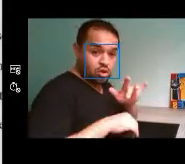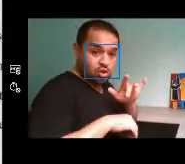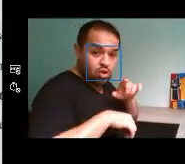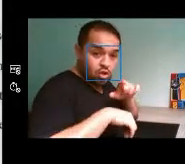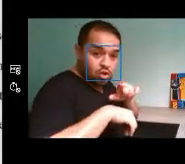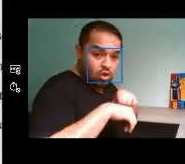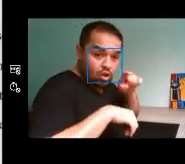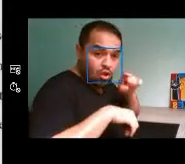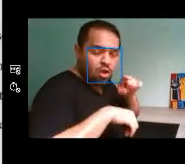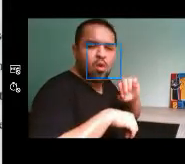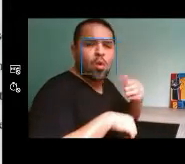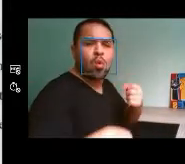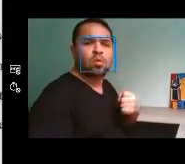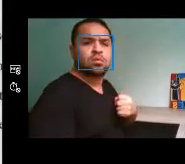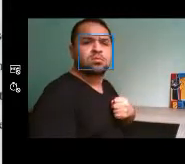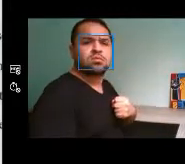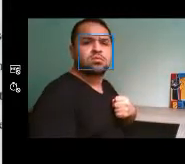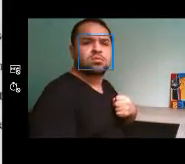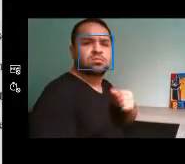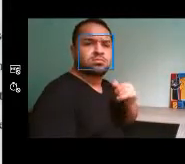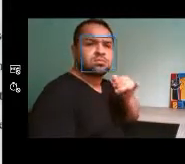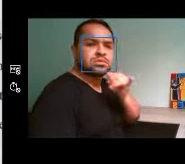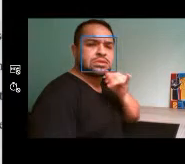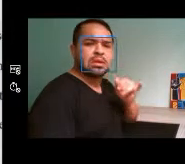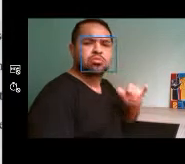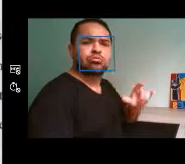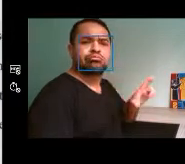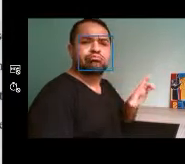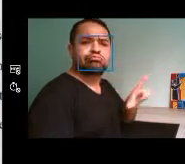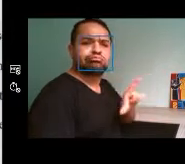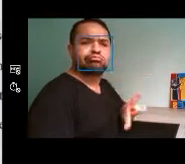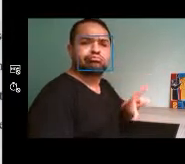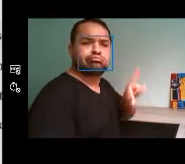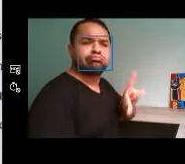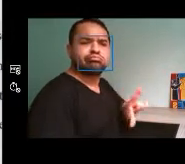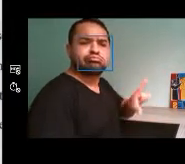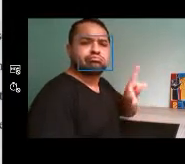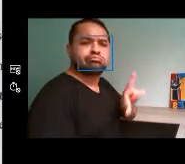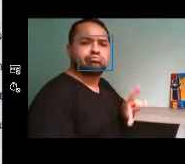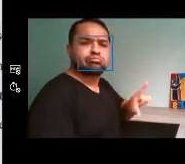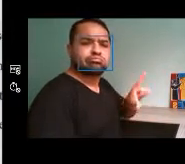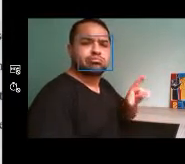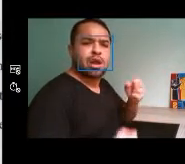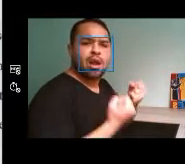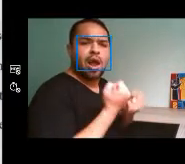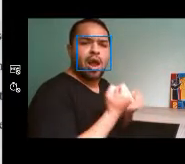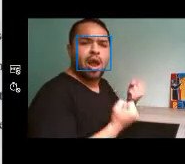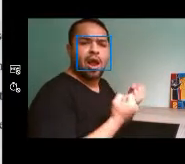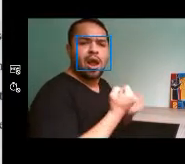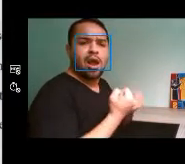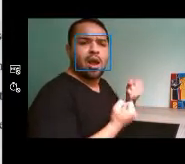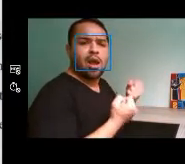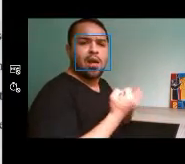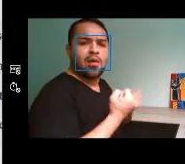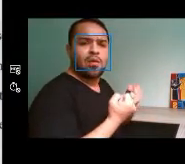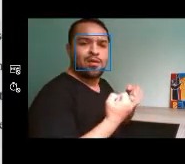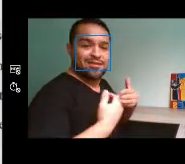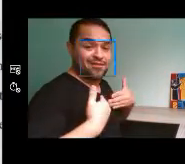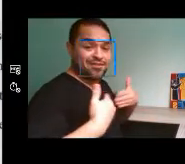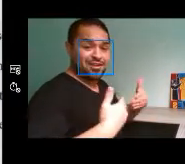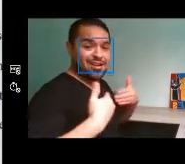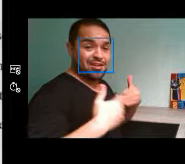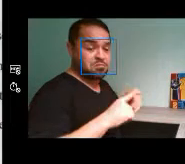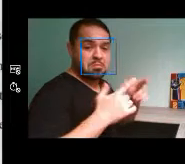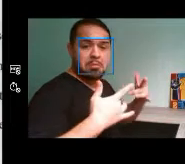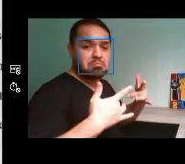meio. Mas no meio, tocando na frente do meio do busto, por exemplo, o sinal de dirigir